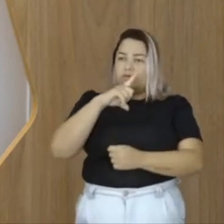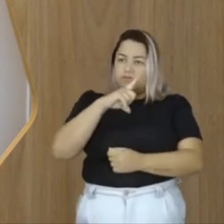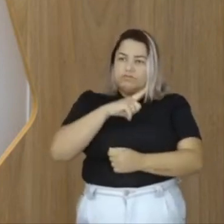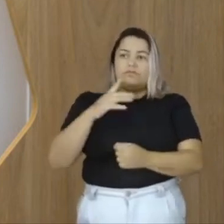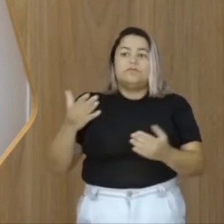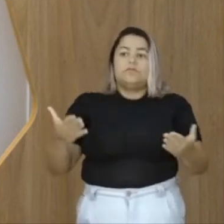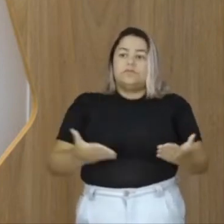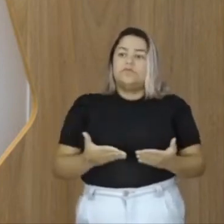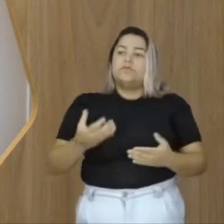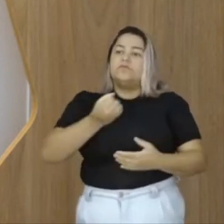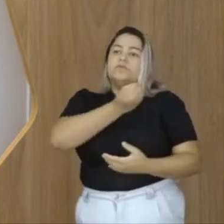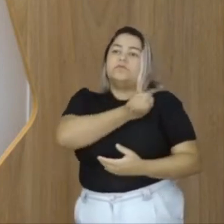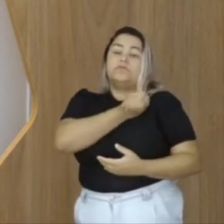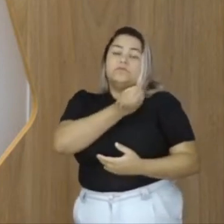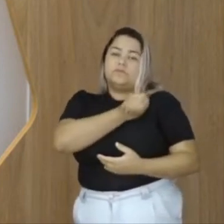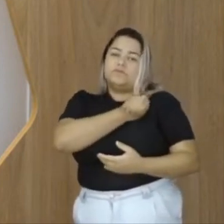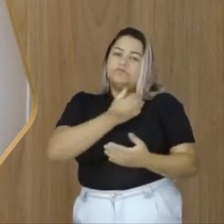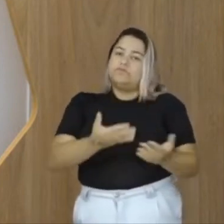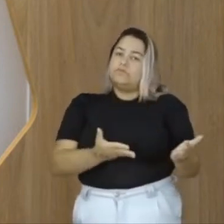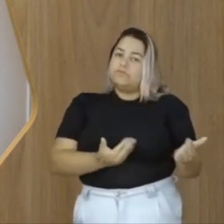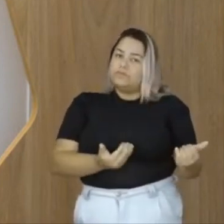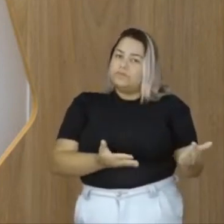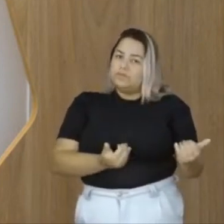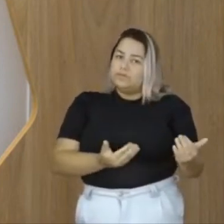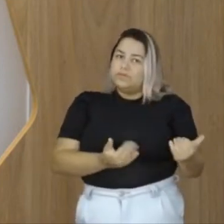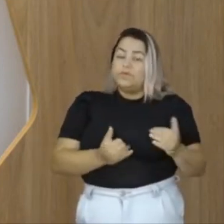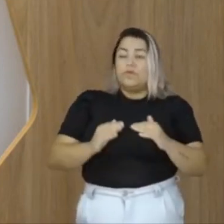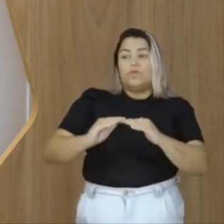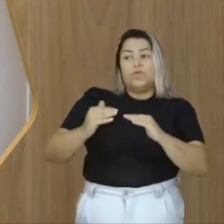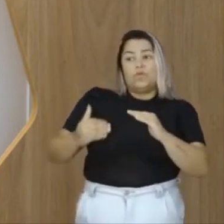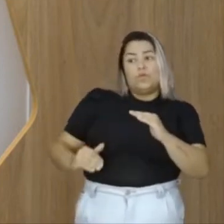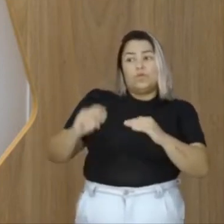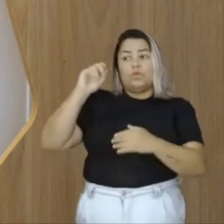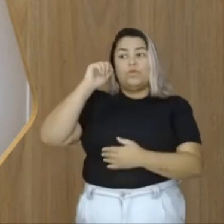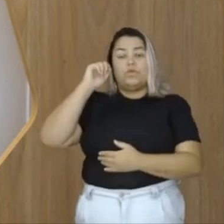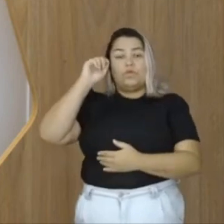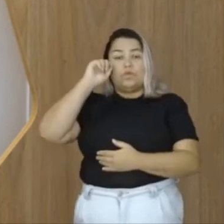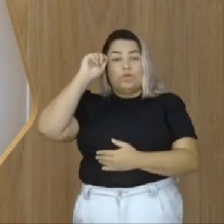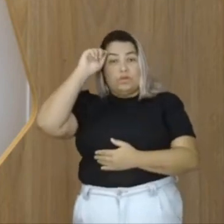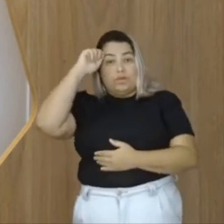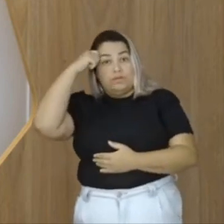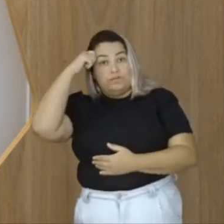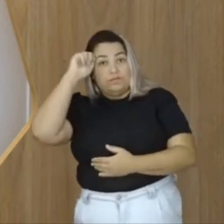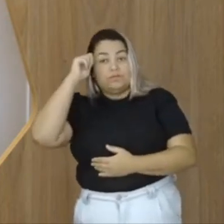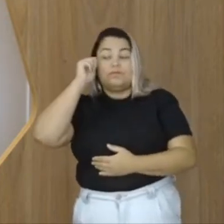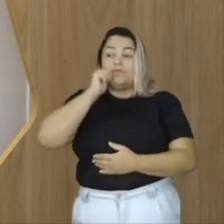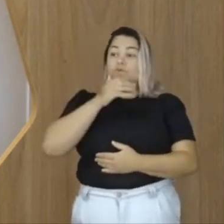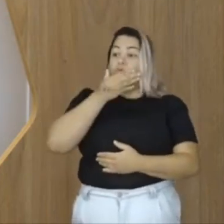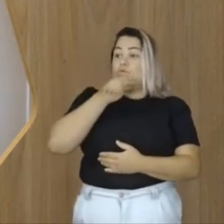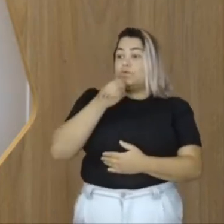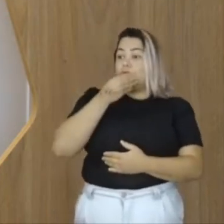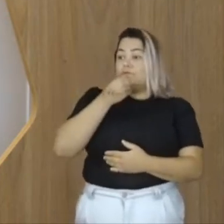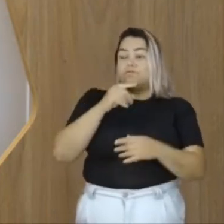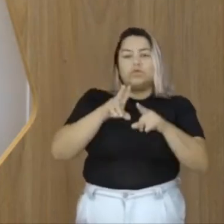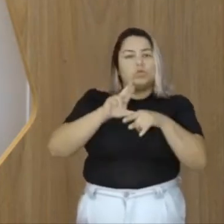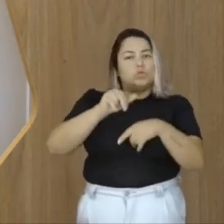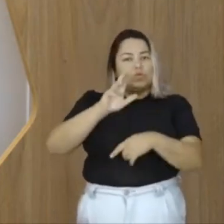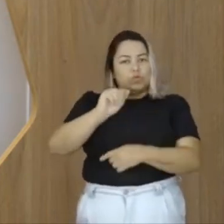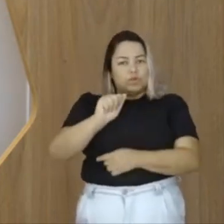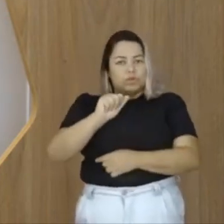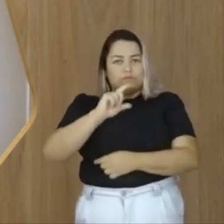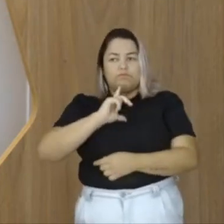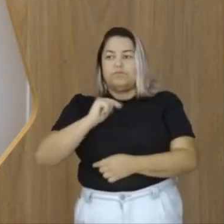um número de jovens, principalmente jovens de periferia, negros e negras, dentro das universidades públicas, como nós nunca